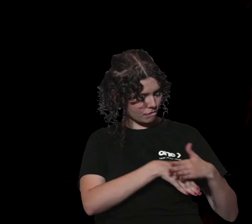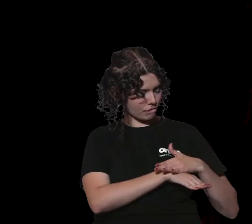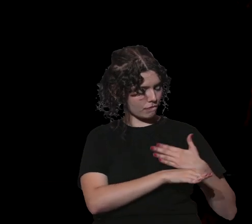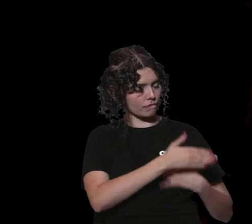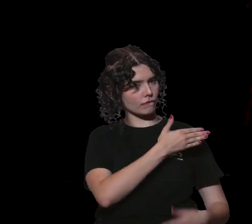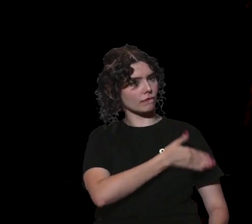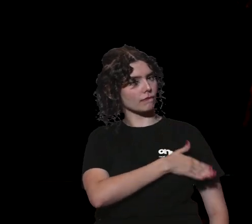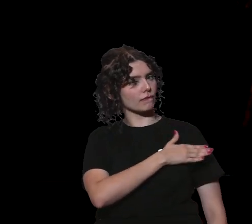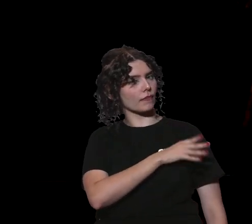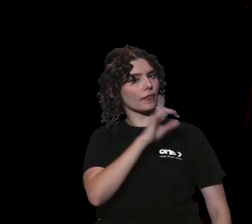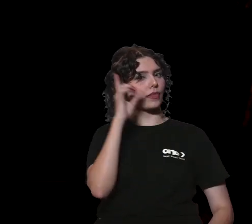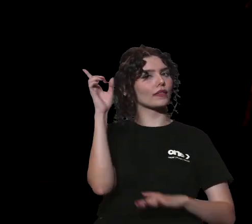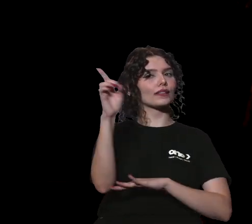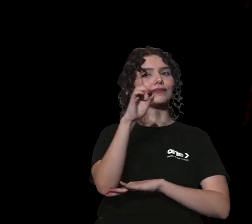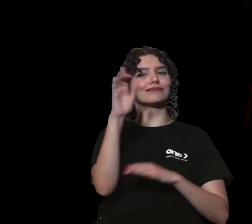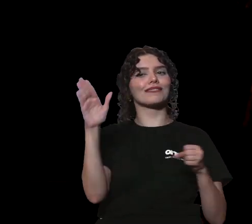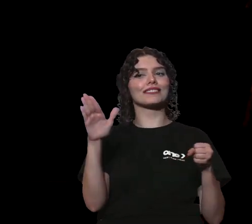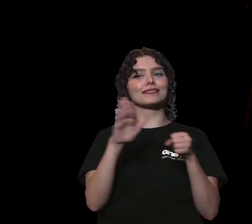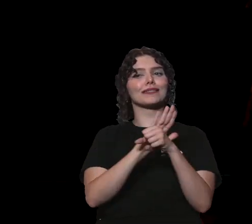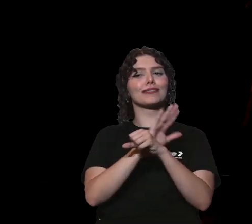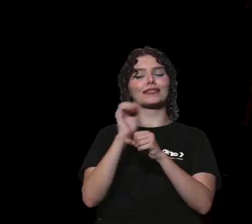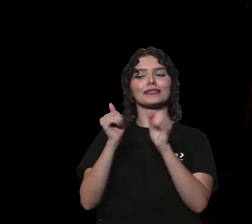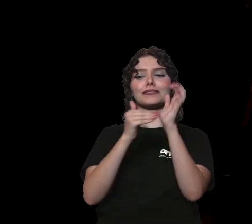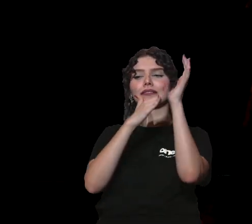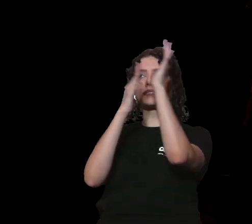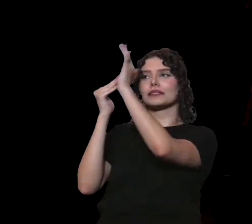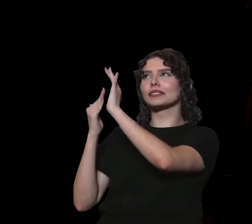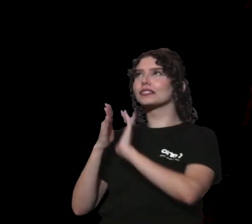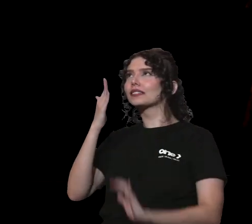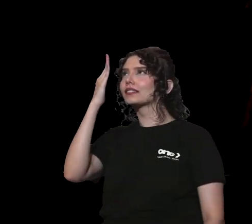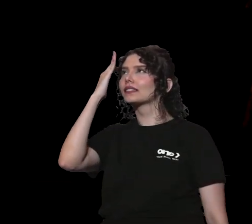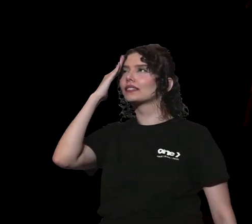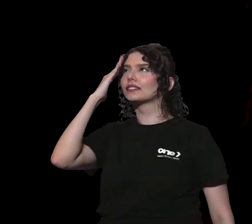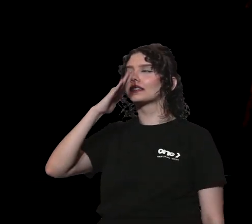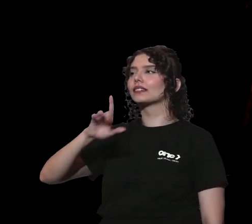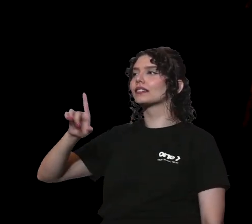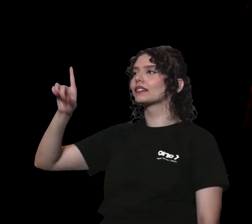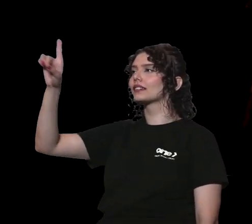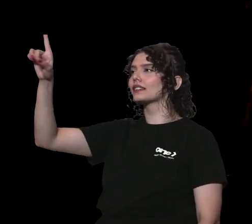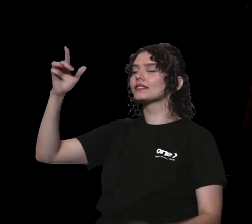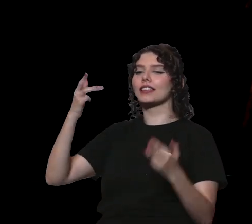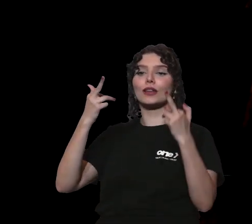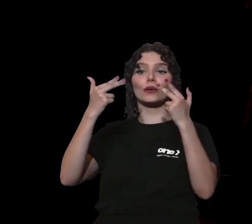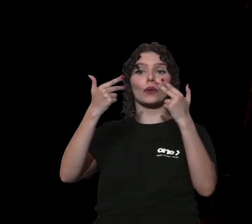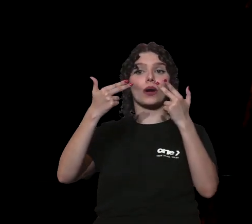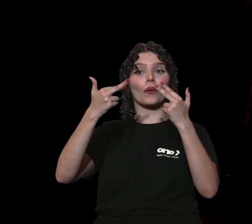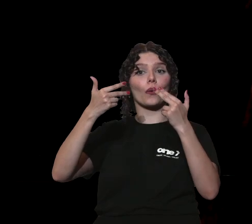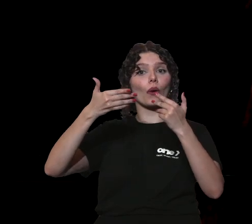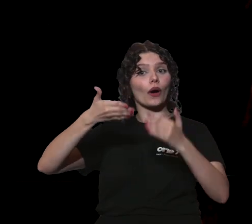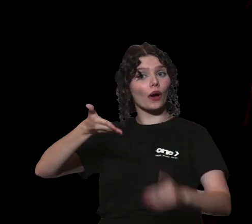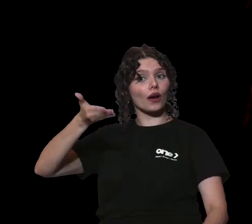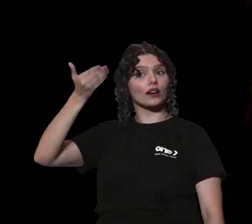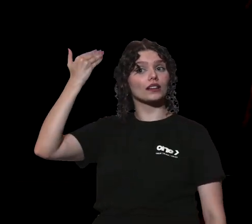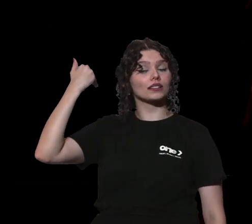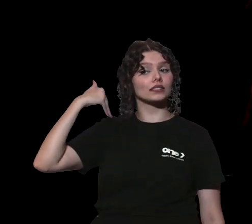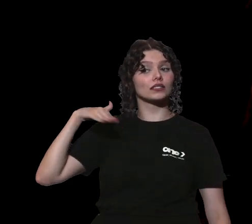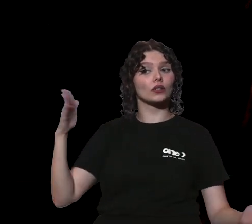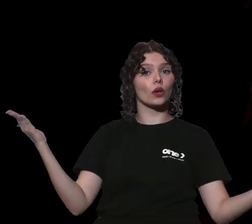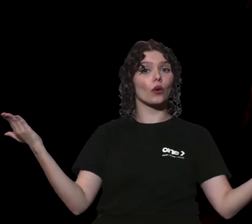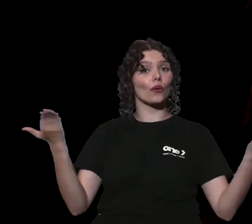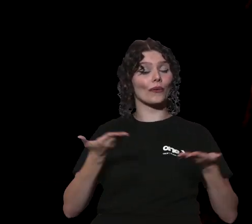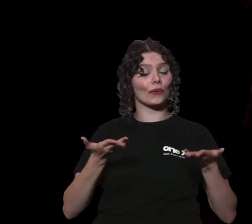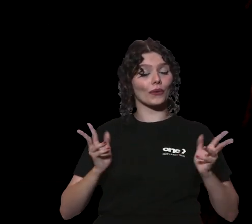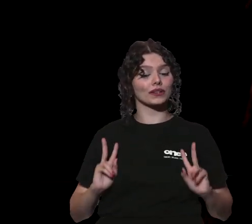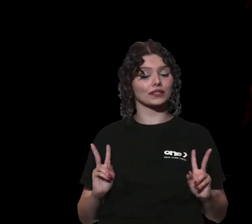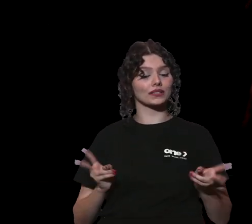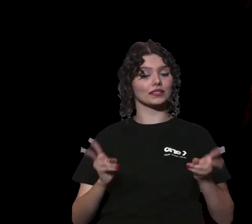Davi estava cheio de louvor, de saber que Deus era o mesmo ontem, era o mesmo hoje e vai ser o